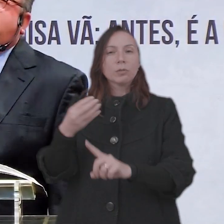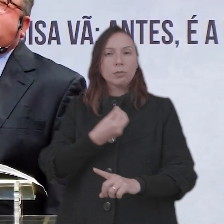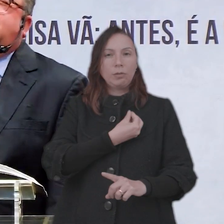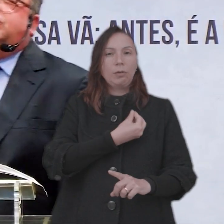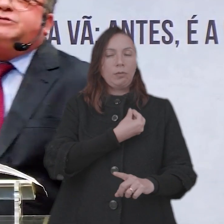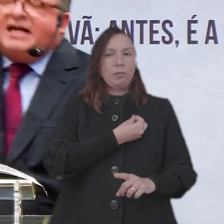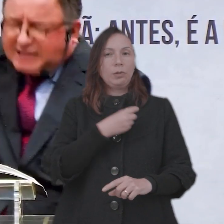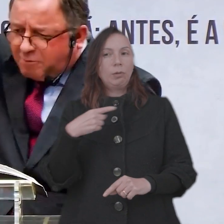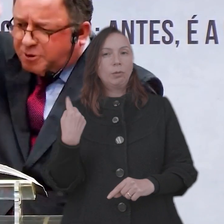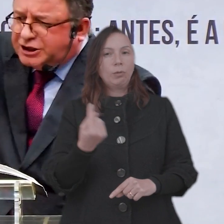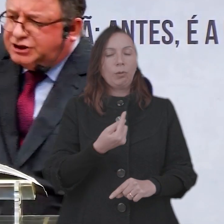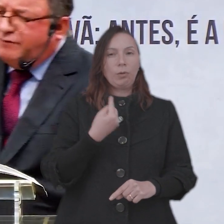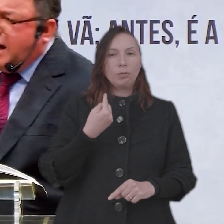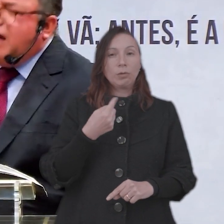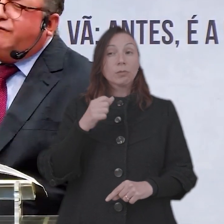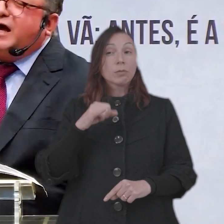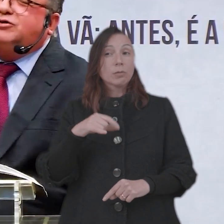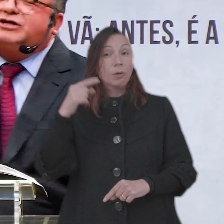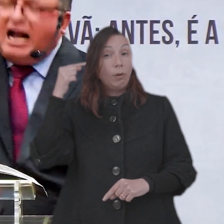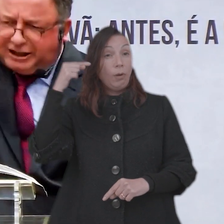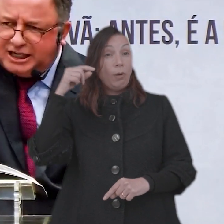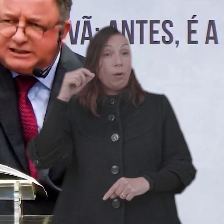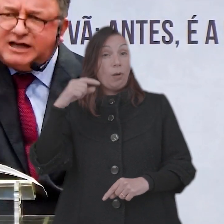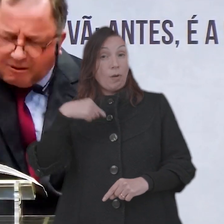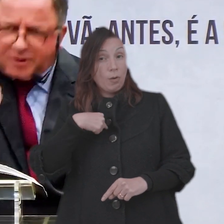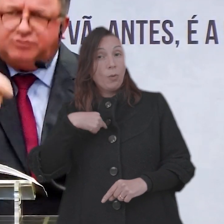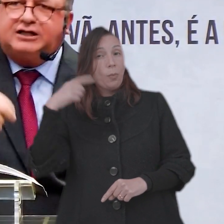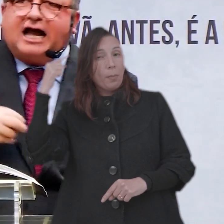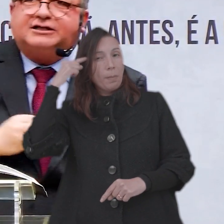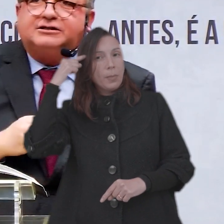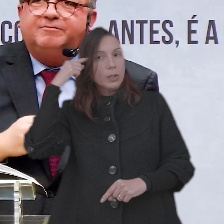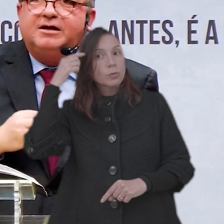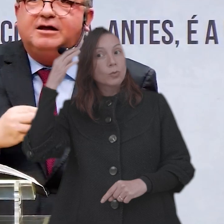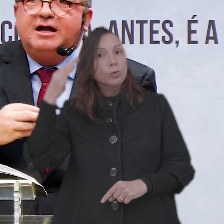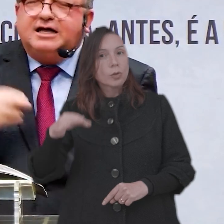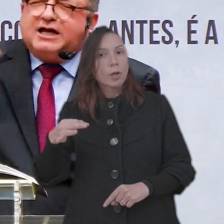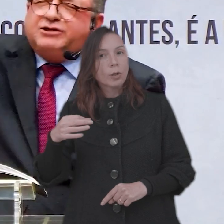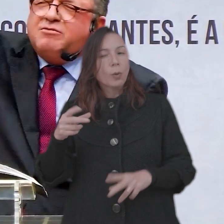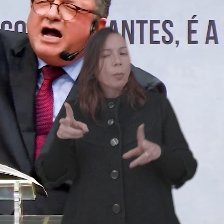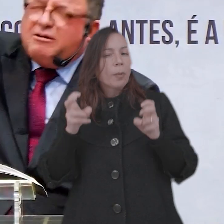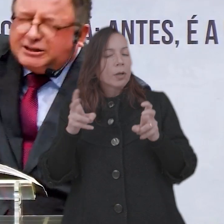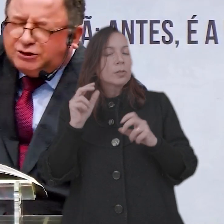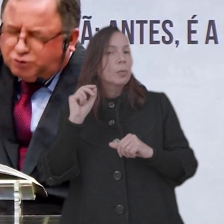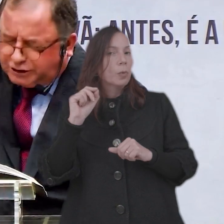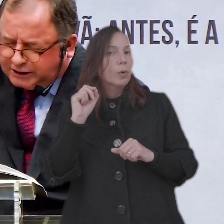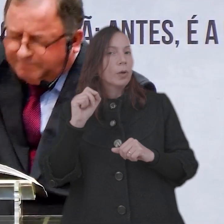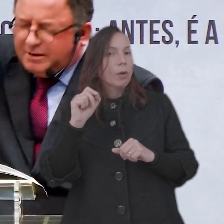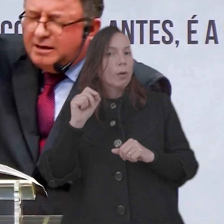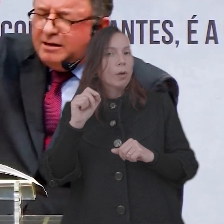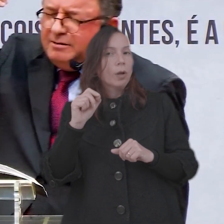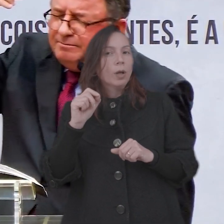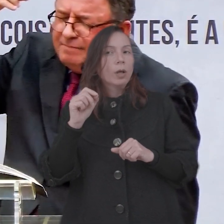Se eu tenho uma atitude mental positiva, eu vejo que a crise é uma oportunidade. Se eu tenho uma atitude